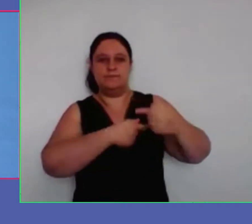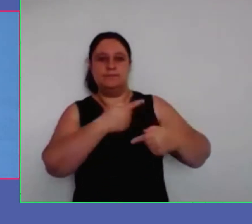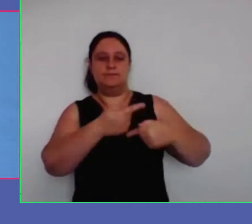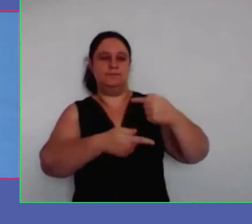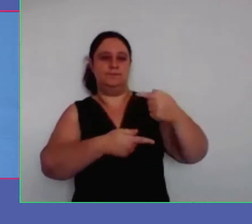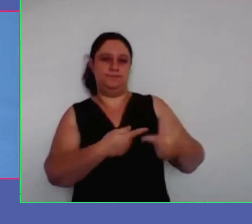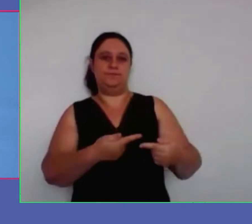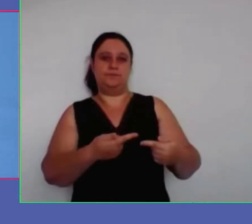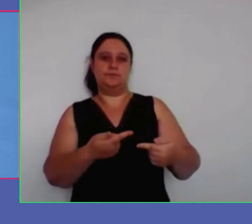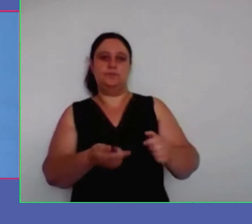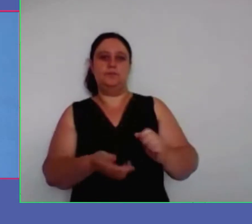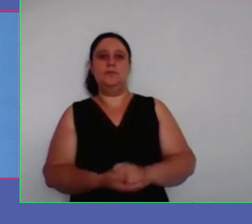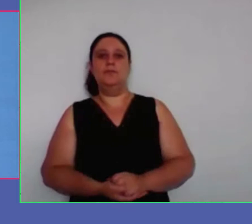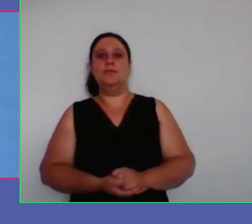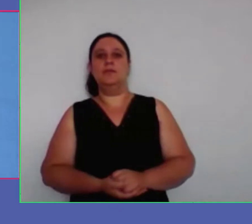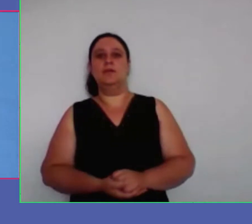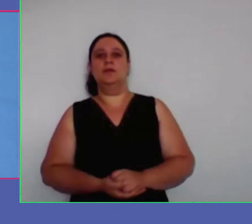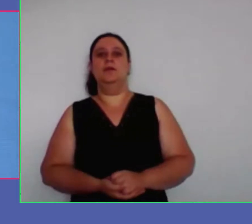sua